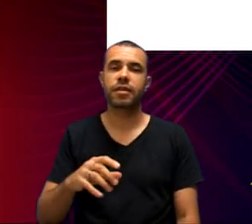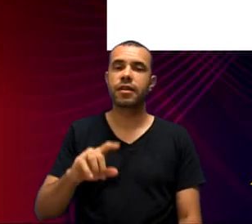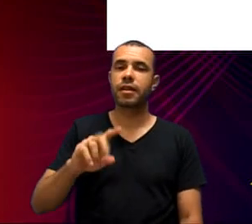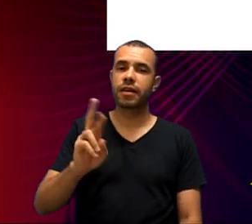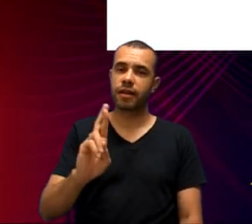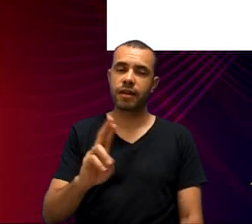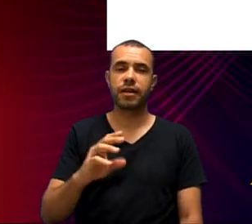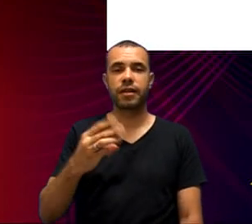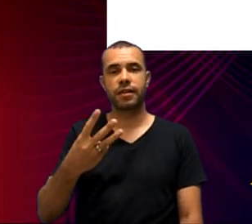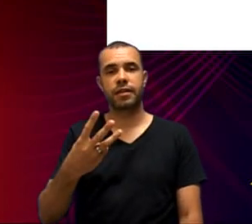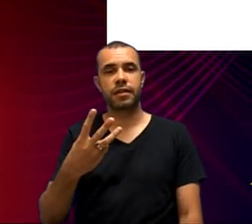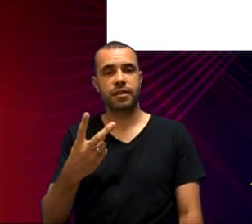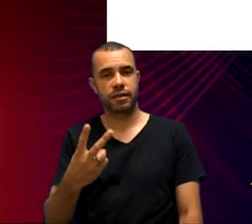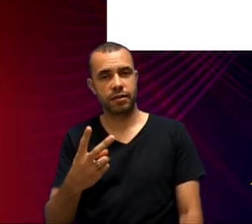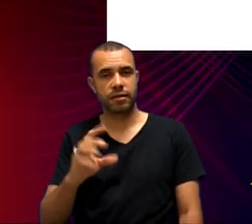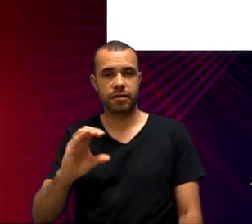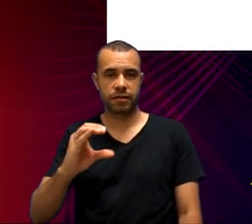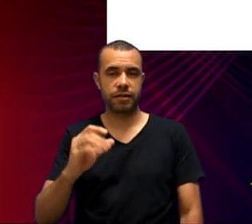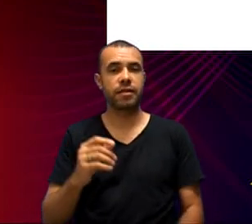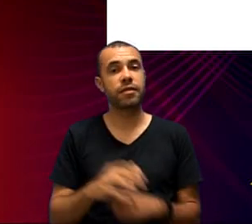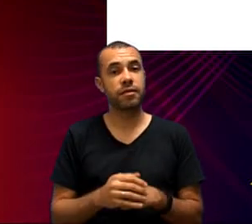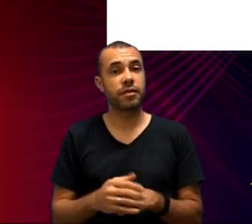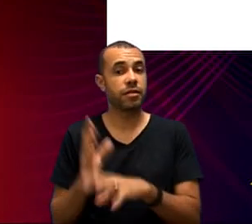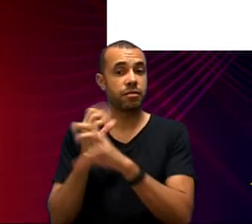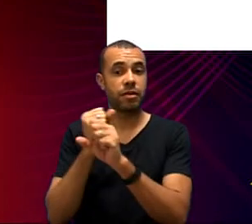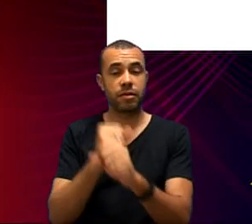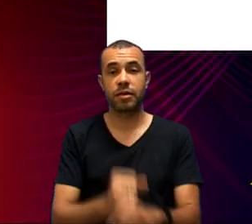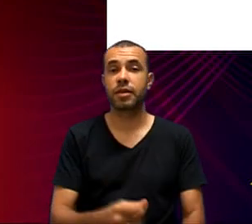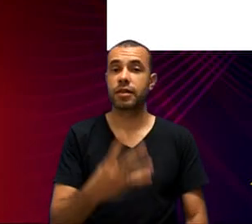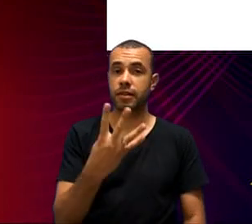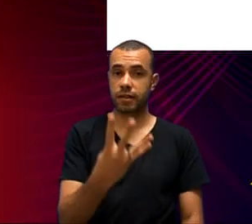833.794.794 reais e 32 centavos, totalizando uma receita do município de